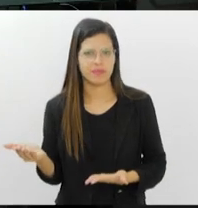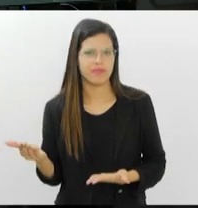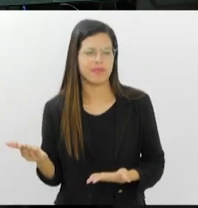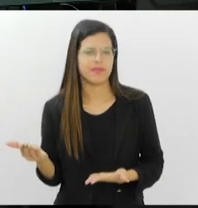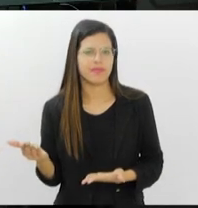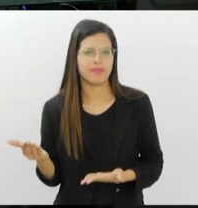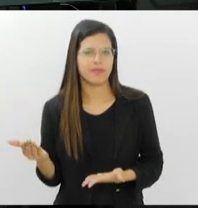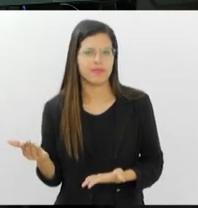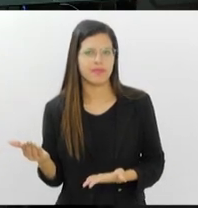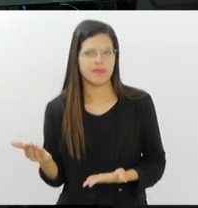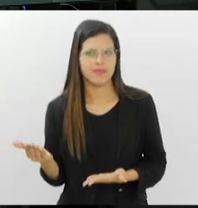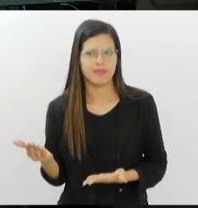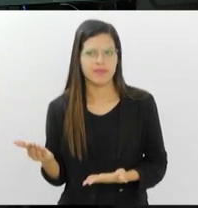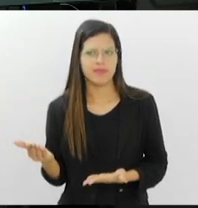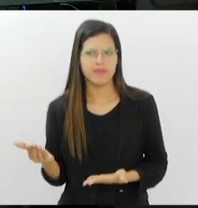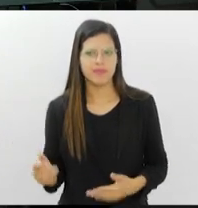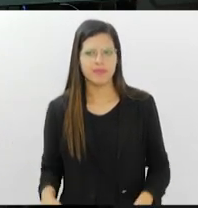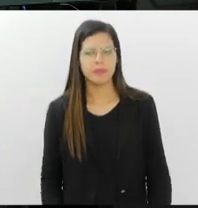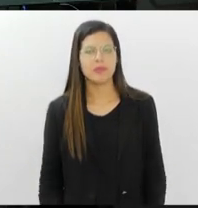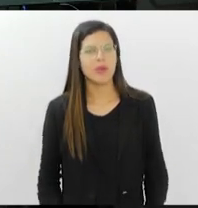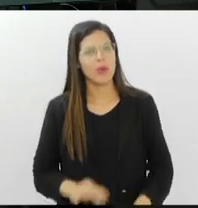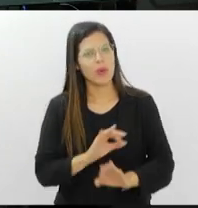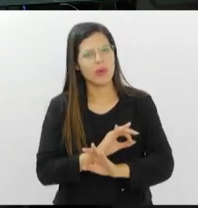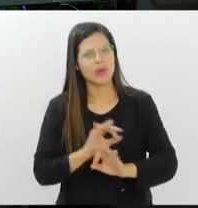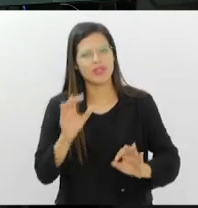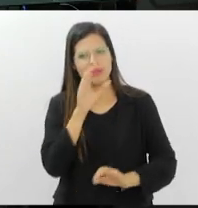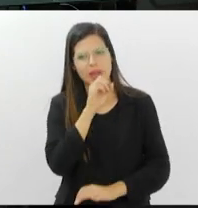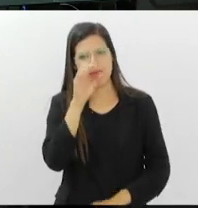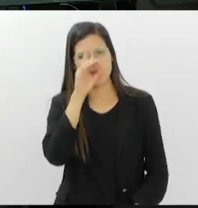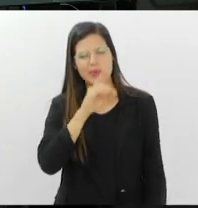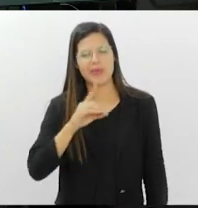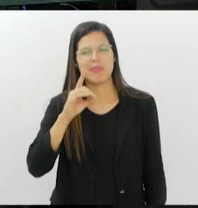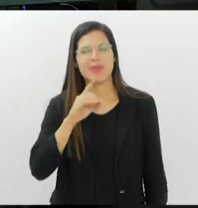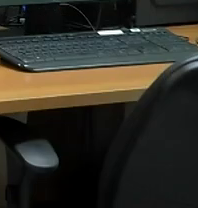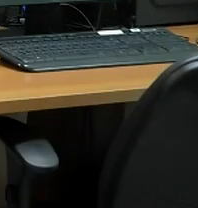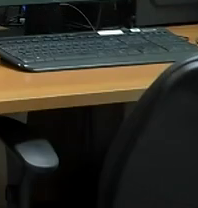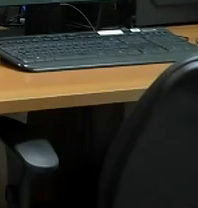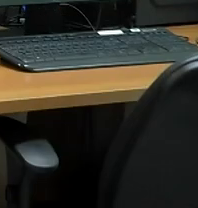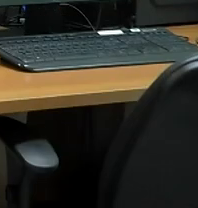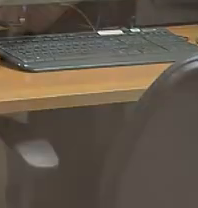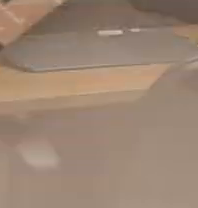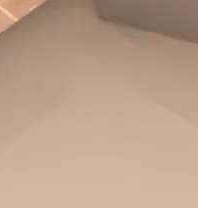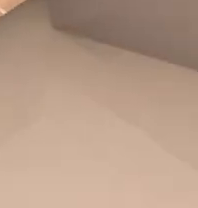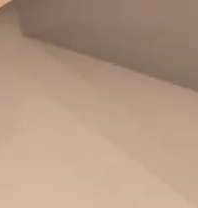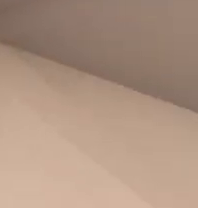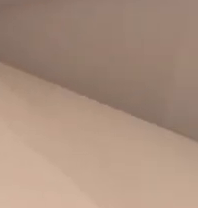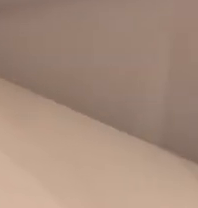tvalerj@alerj.rj.gov.br. Um ótimo final de semana para você e até segunda!